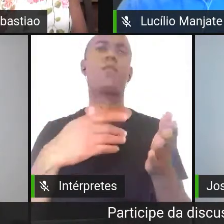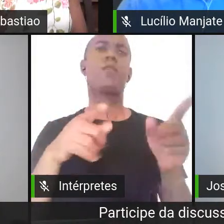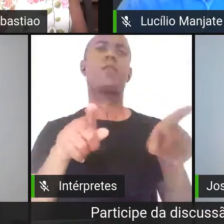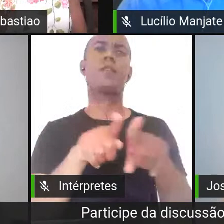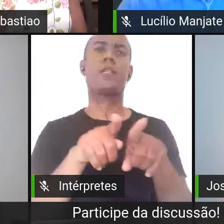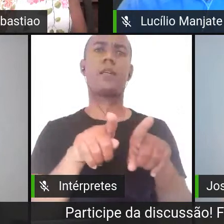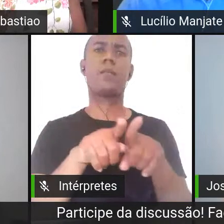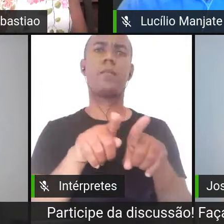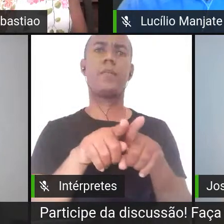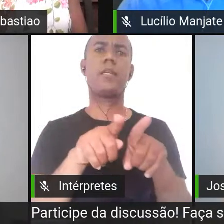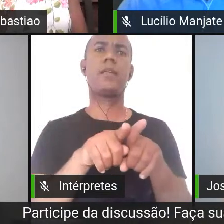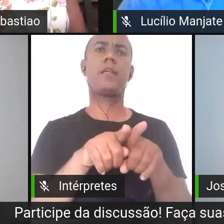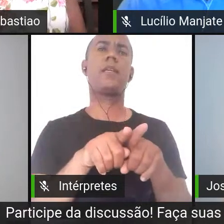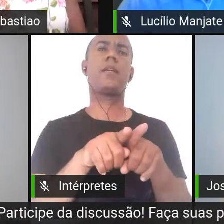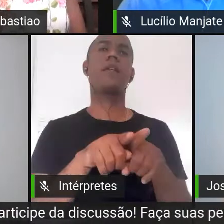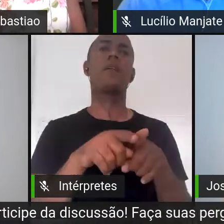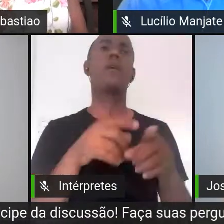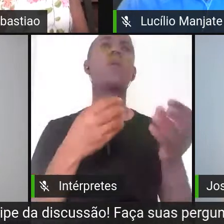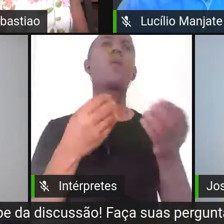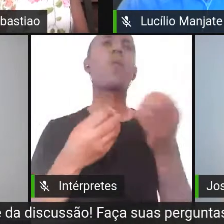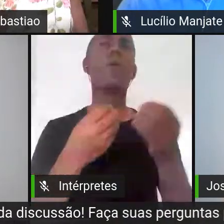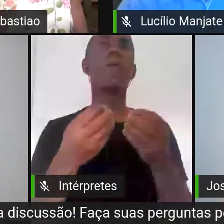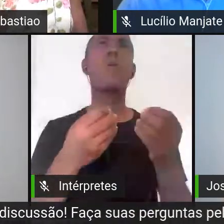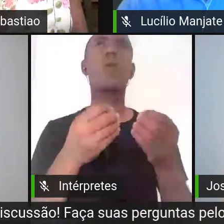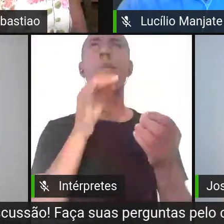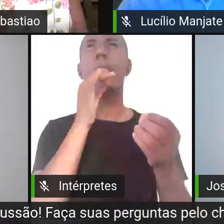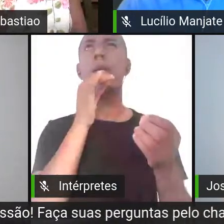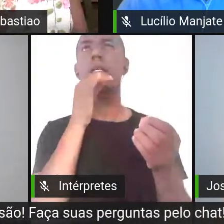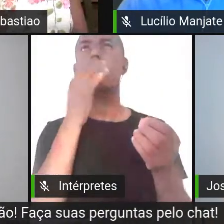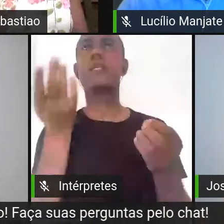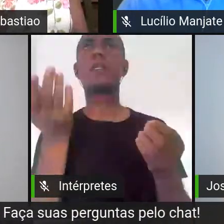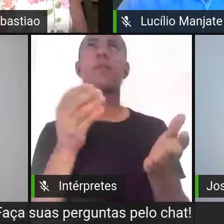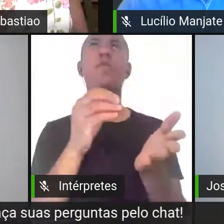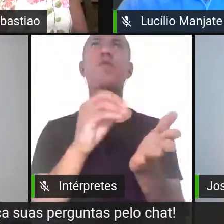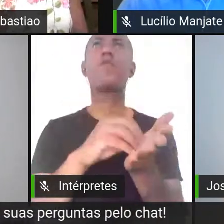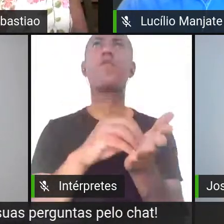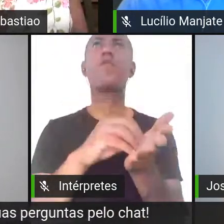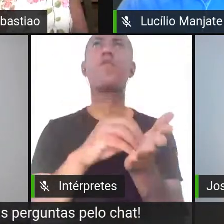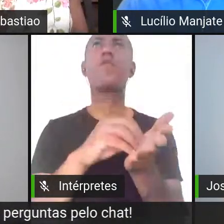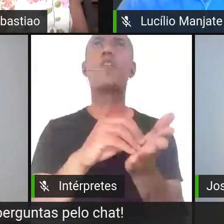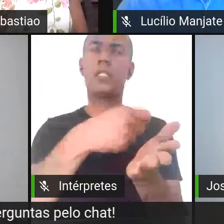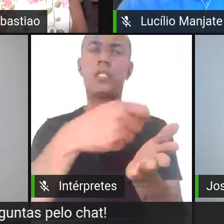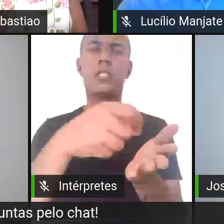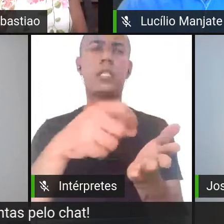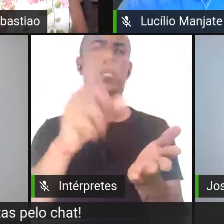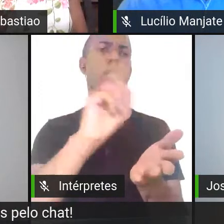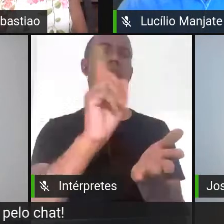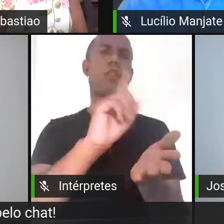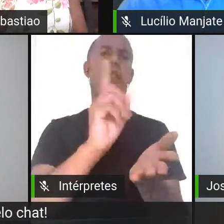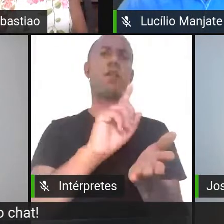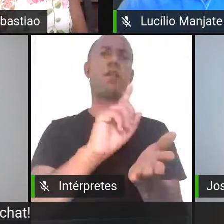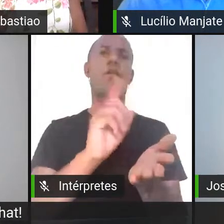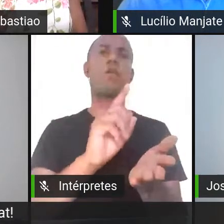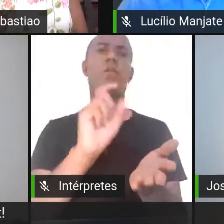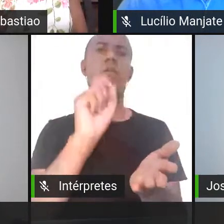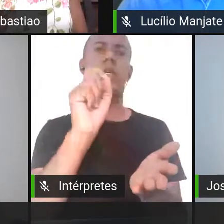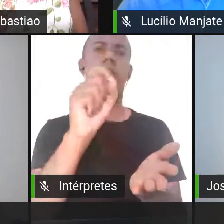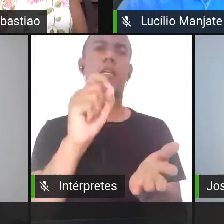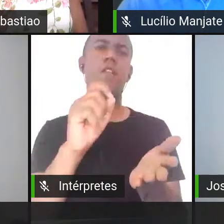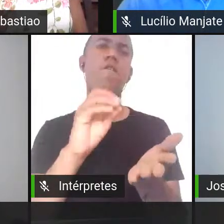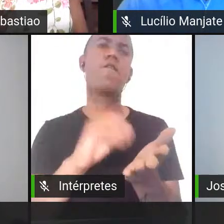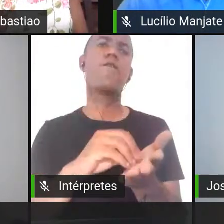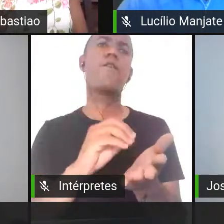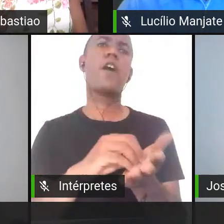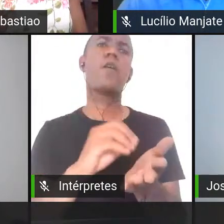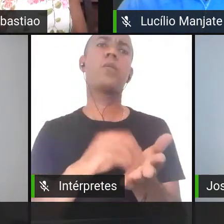digo isto, eu não digo que há falta de escrita em si, nem sequer acho que seja falta de escrita, o que eu acho é que não se